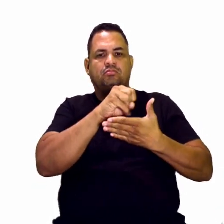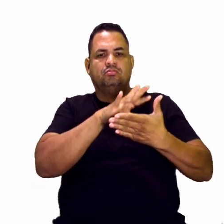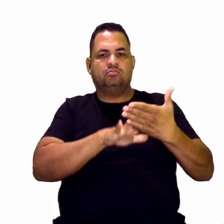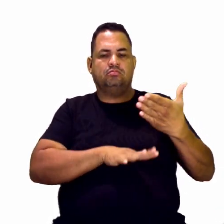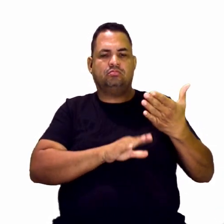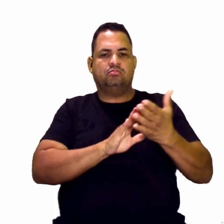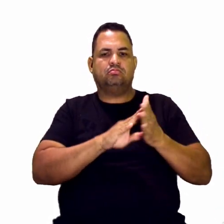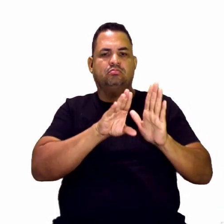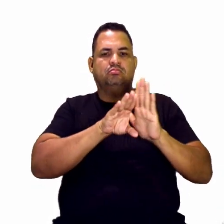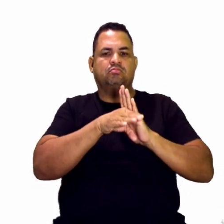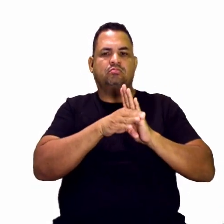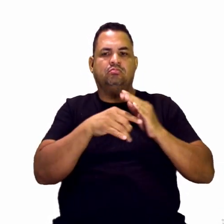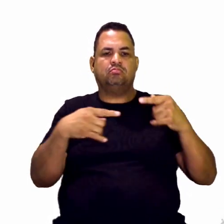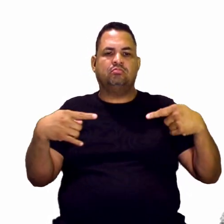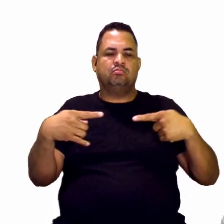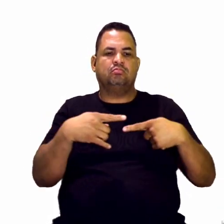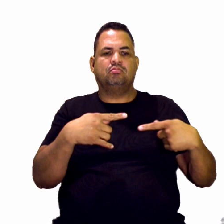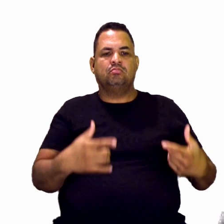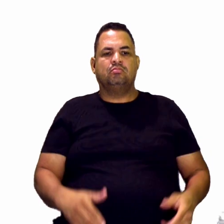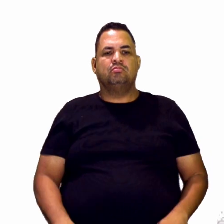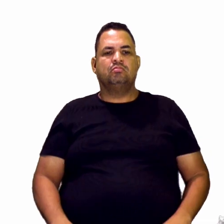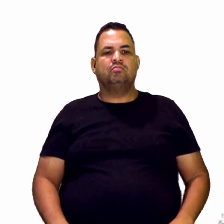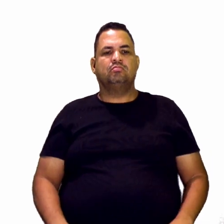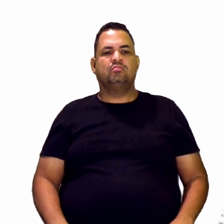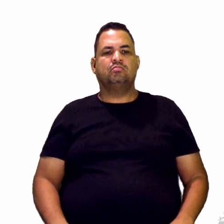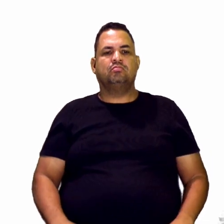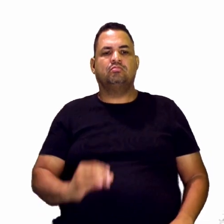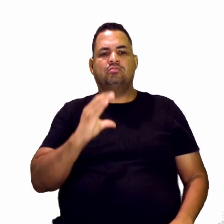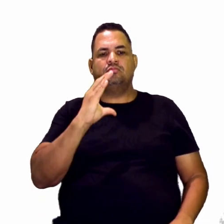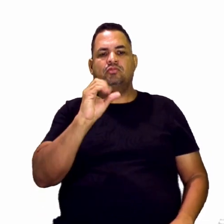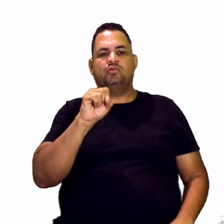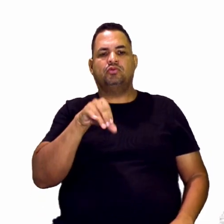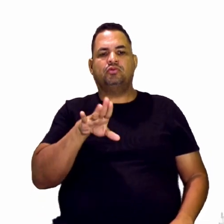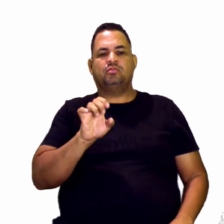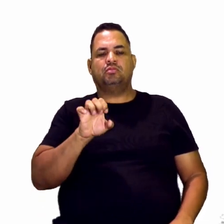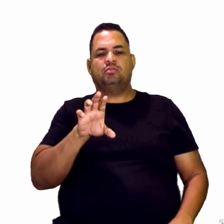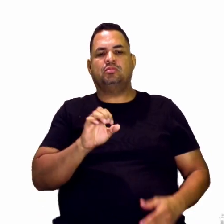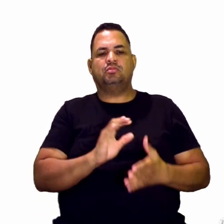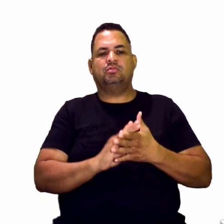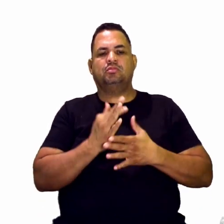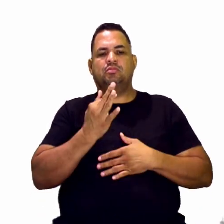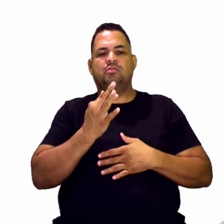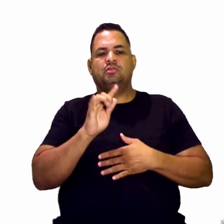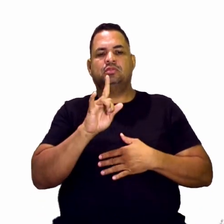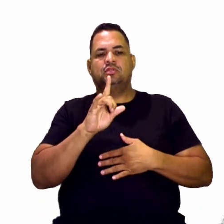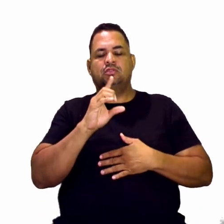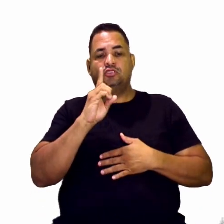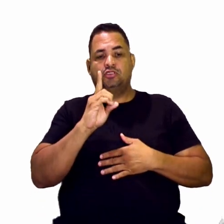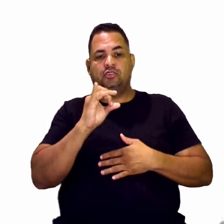corresponde ao conceito relacionado. Osmose, difusão,